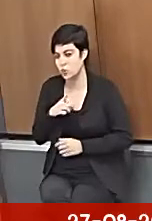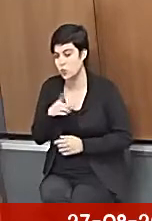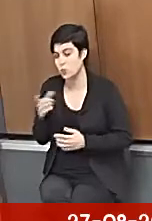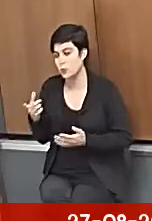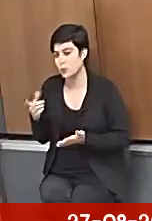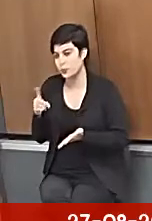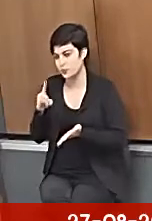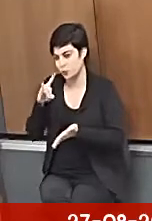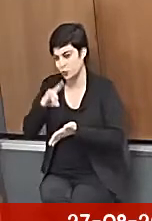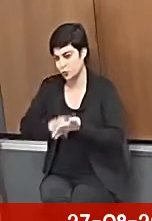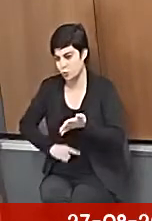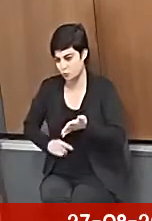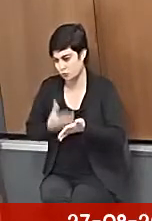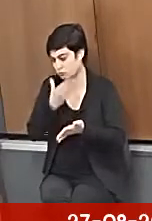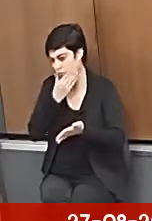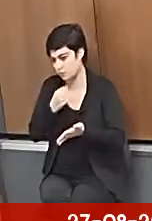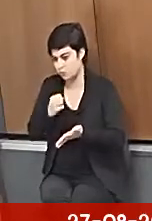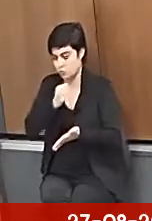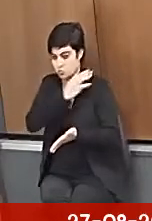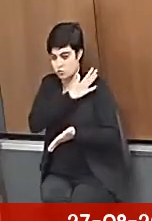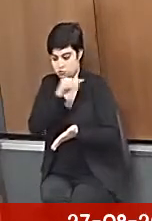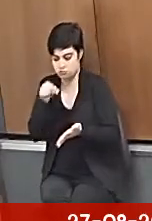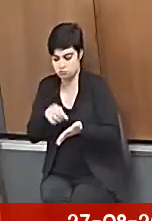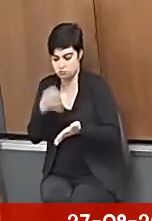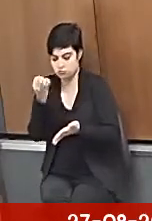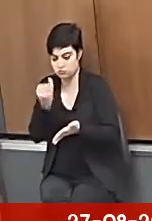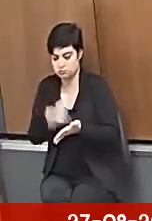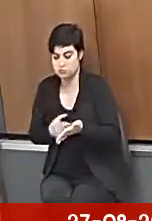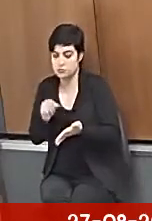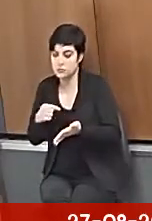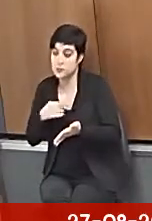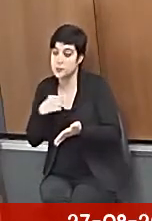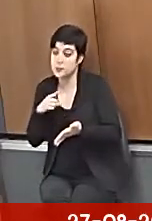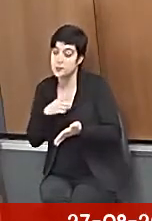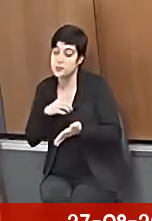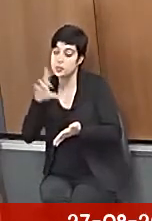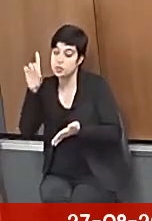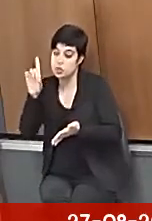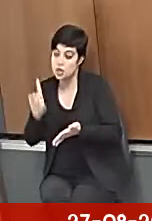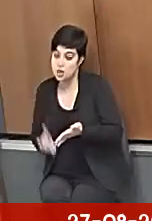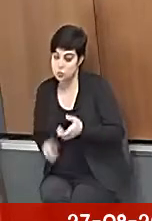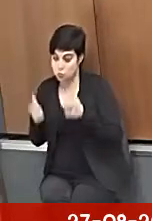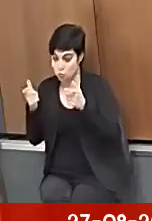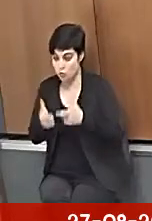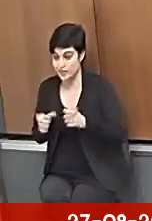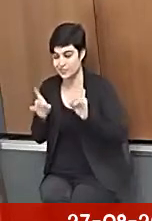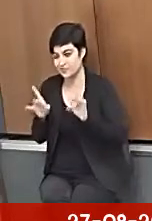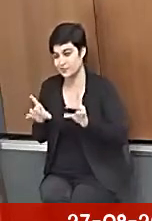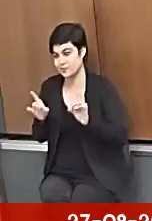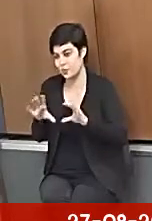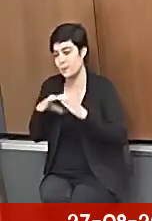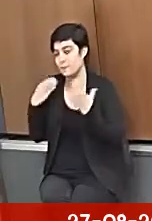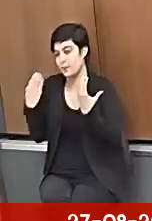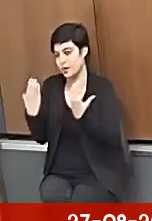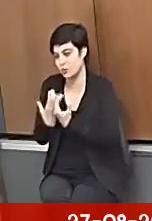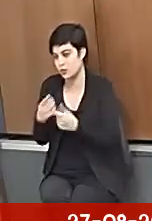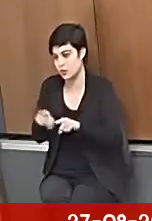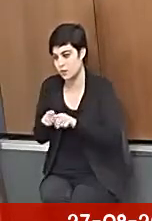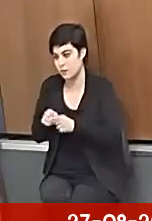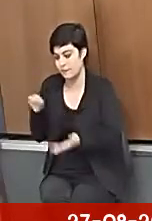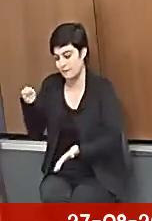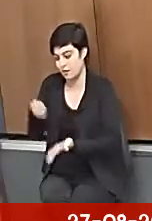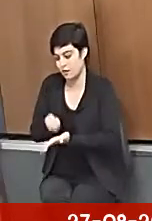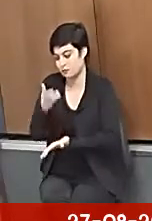eu posso provar pelo coronel teatini aonde eu tenho direito a assentos especiais no mineirão e meio ingresso eu nunca